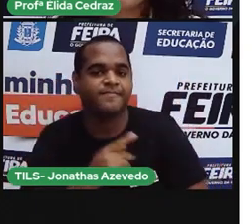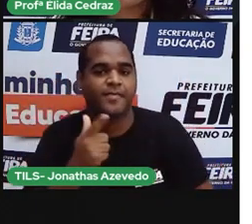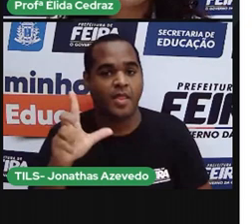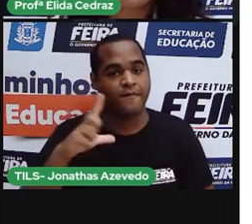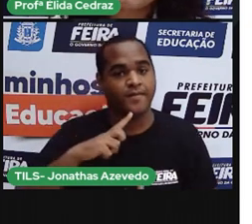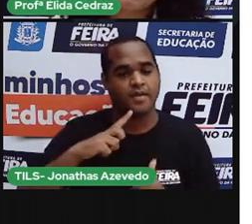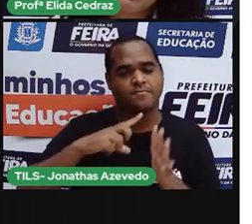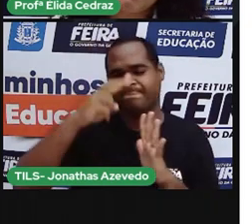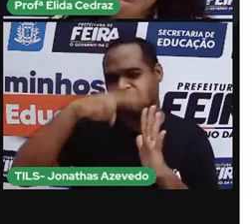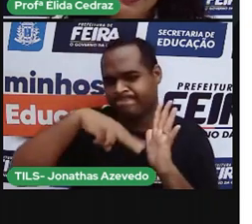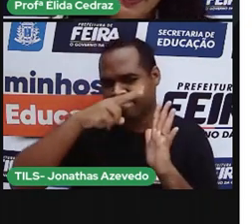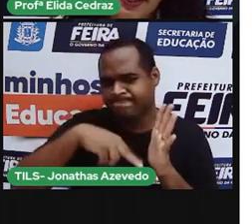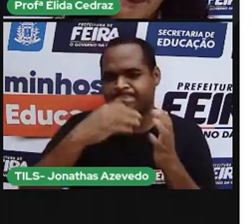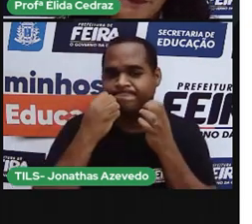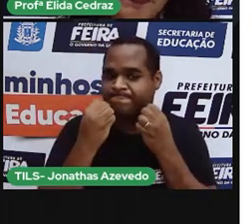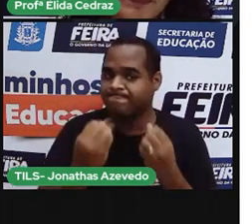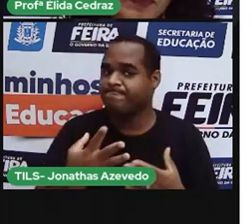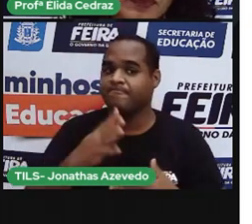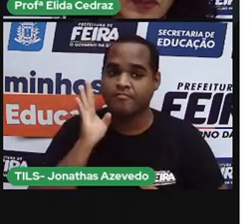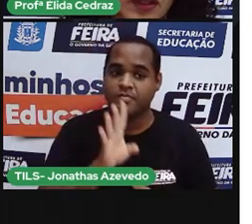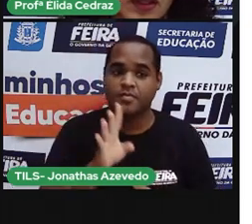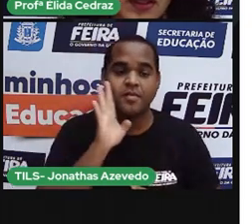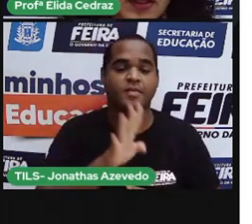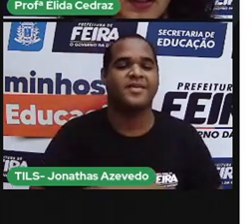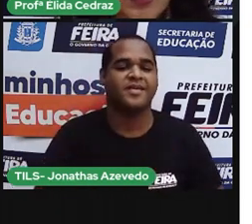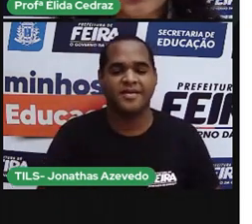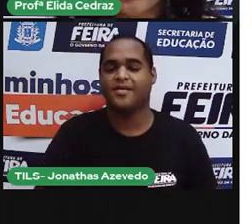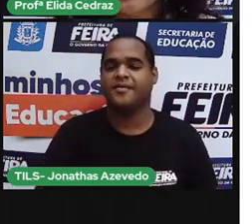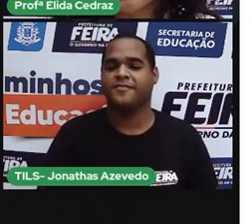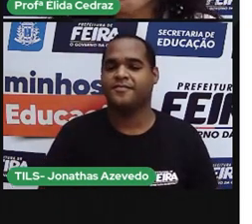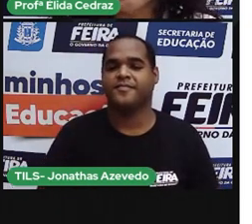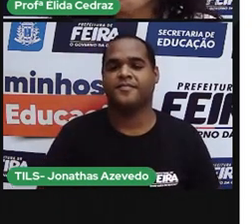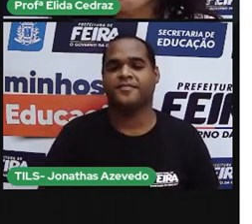Hoje teremos uma leitura bem legal.